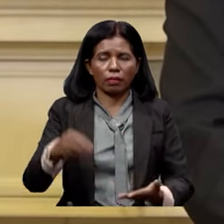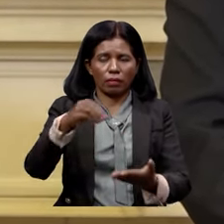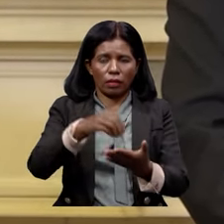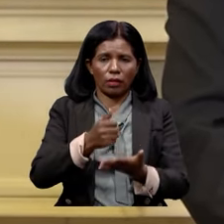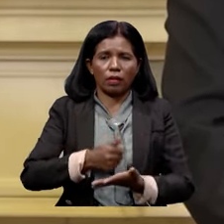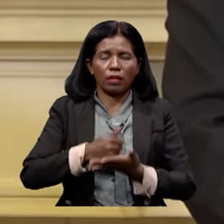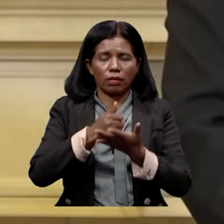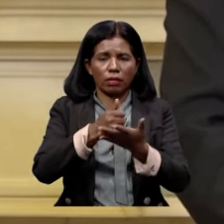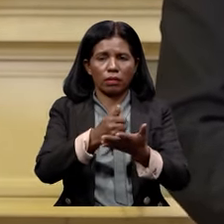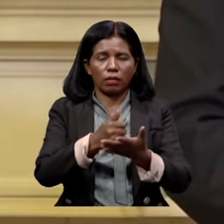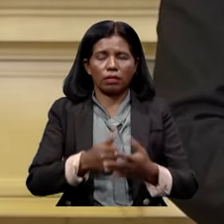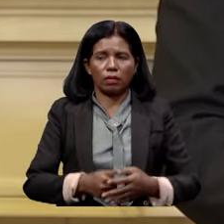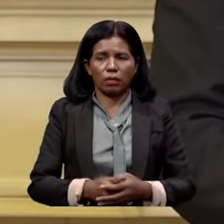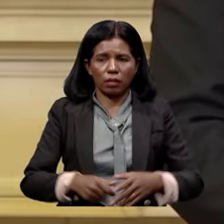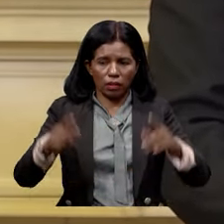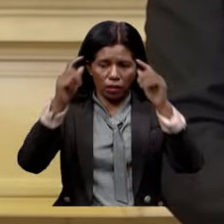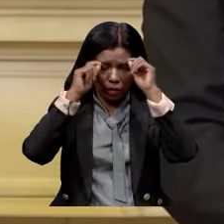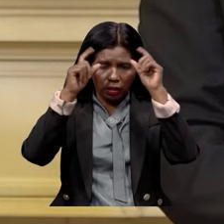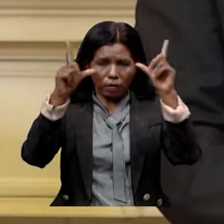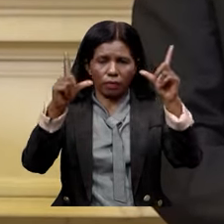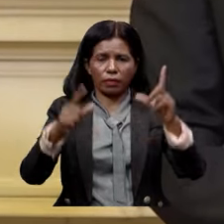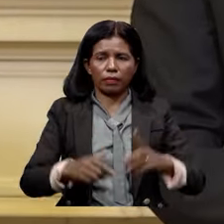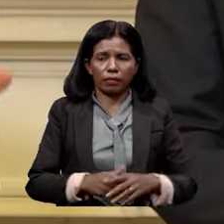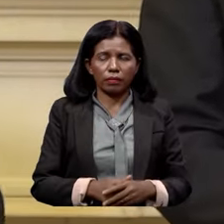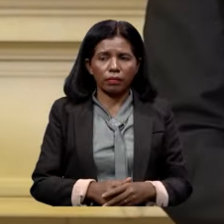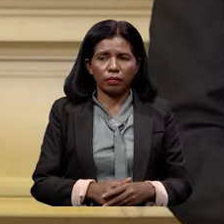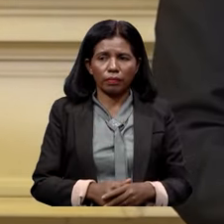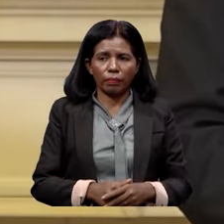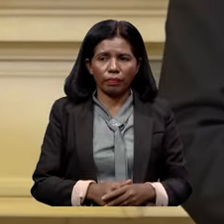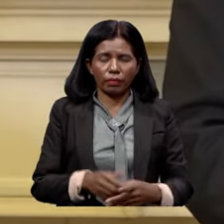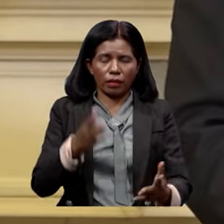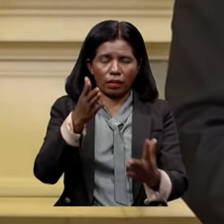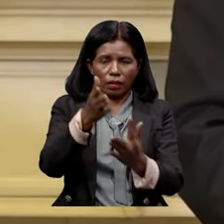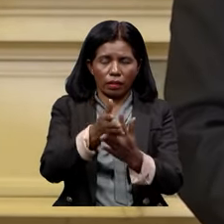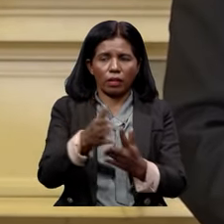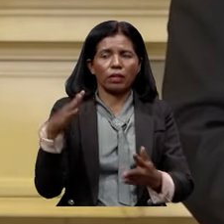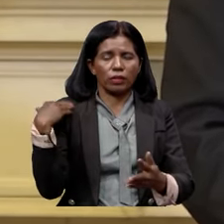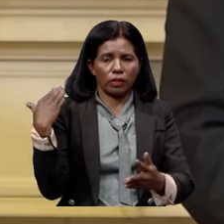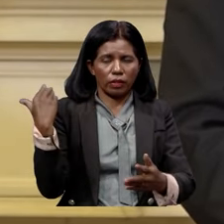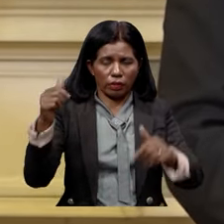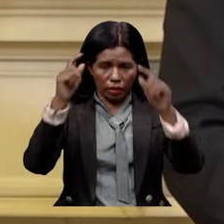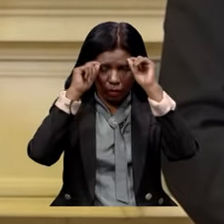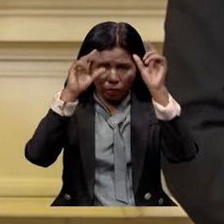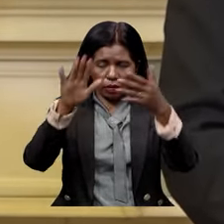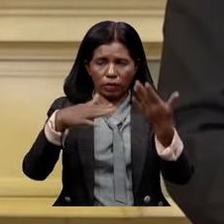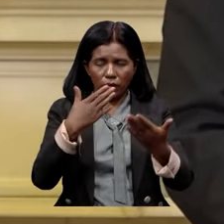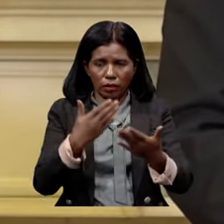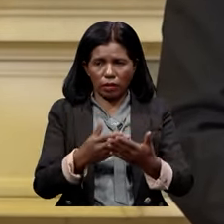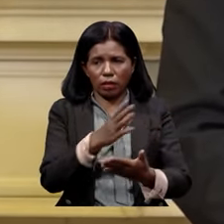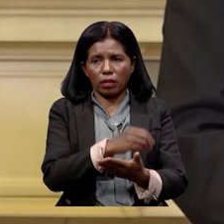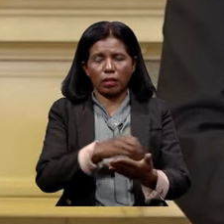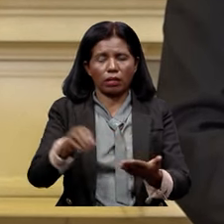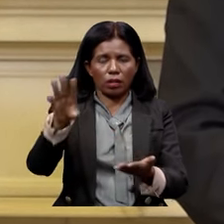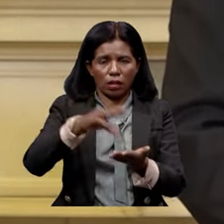ajudar Timor a dar aos jovens timorenses, vai permitir também